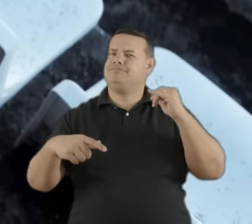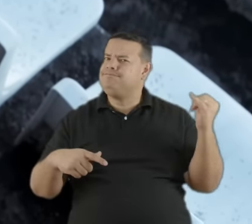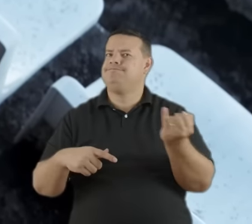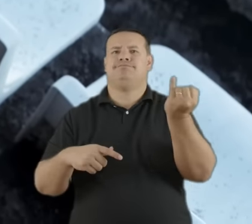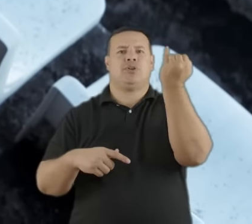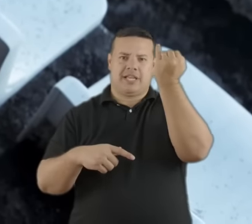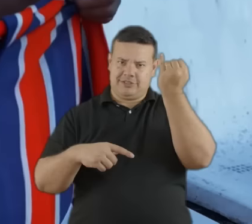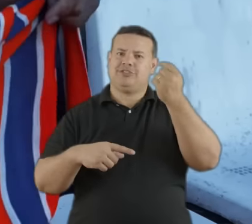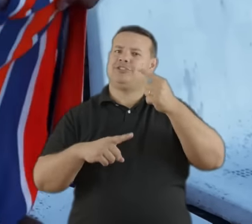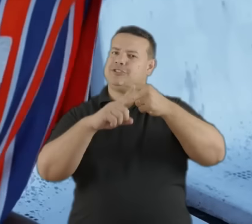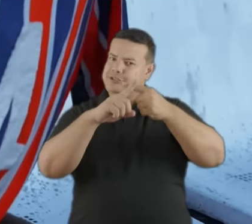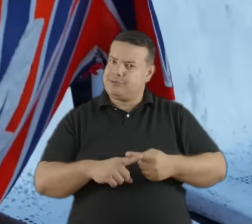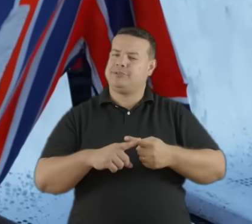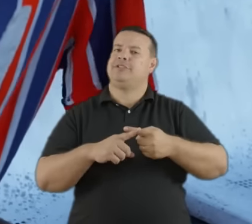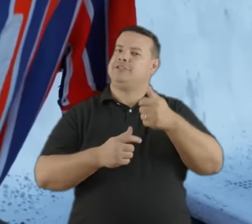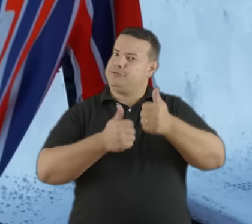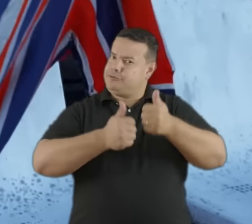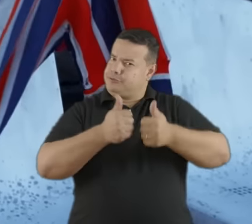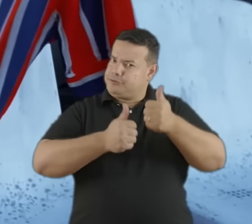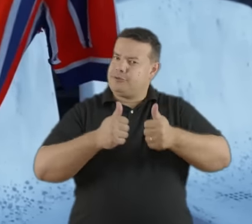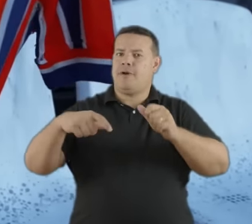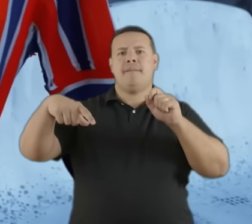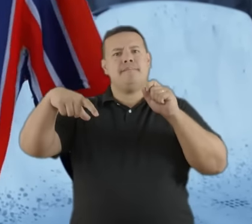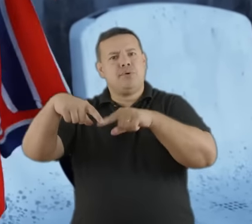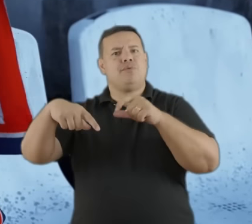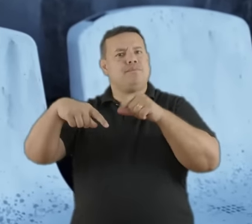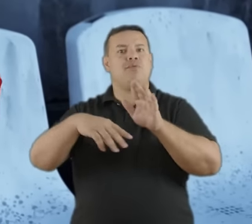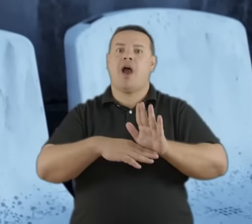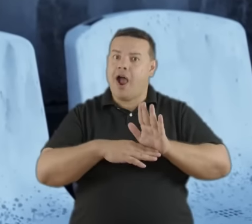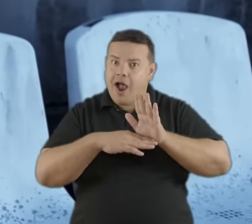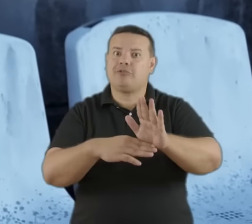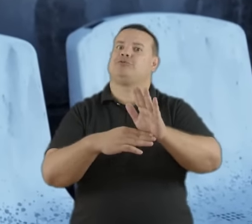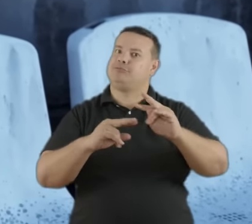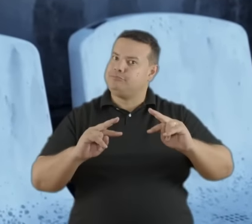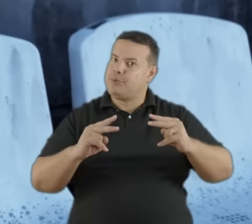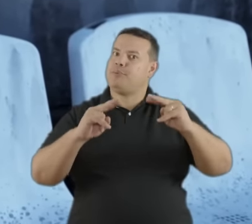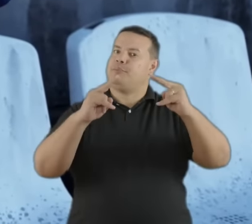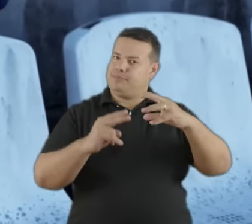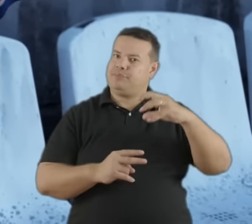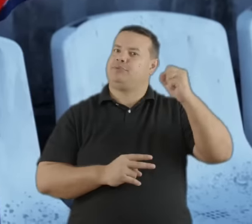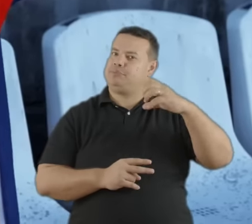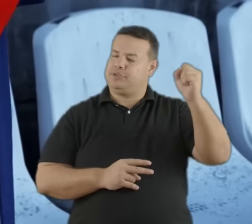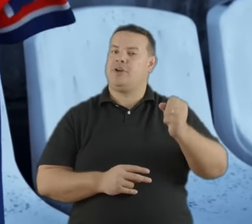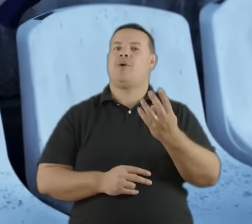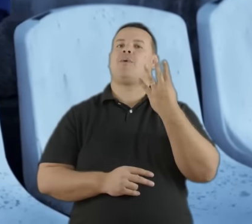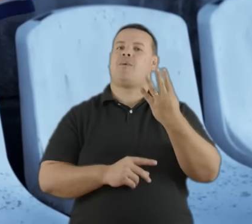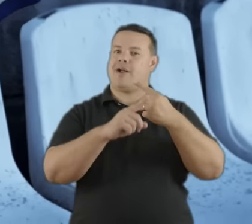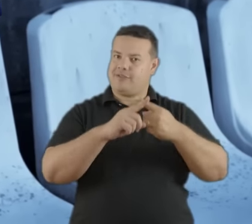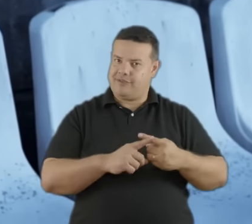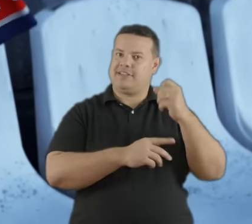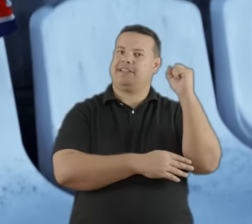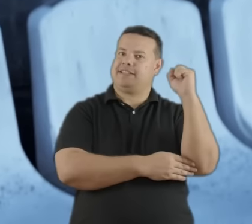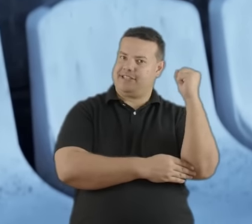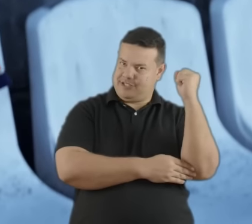peça importantíssima nas campanhas tricolores, marcando gols decisivos com frequência. Conquistou 4